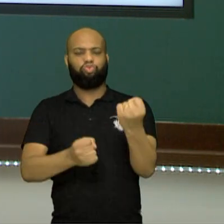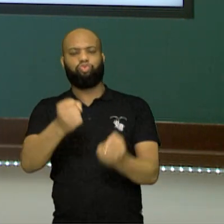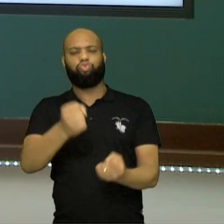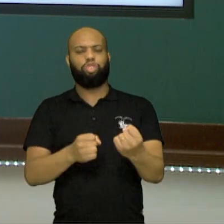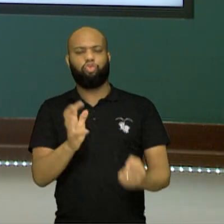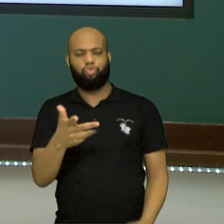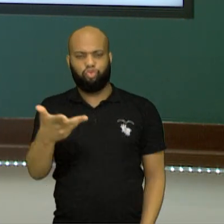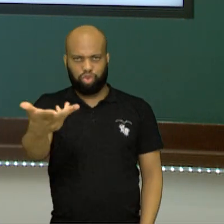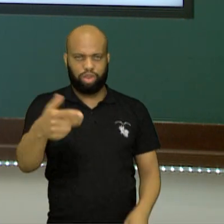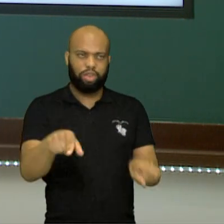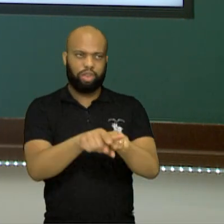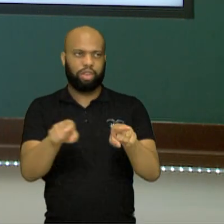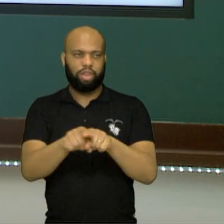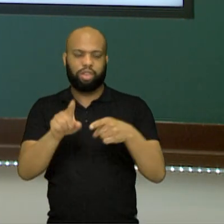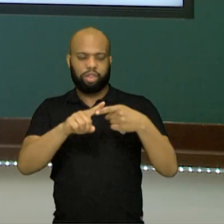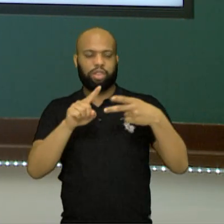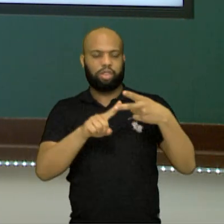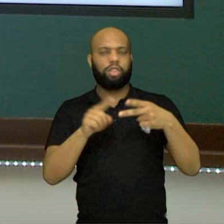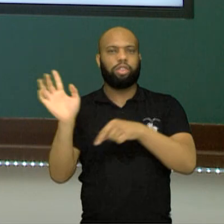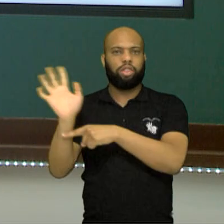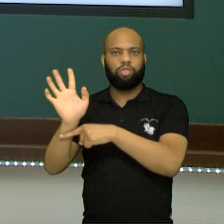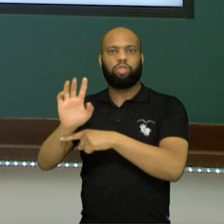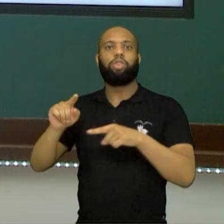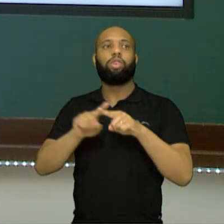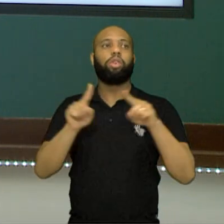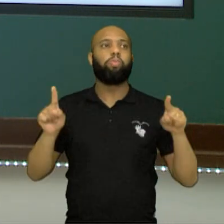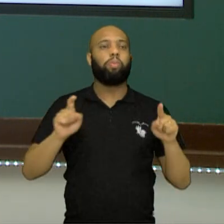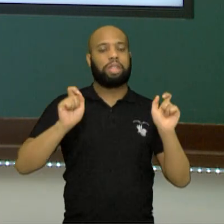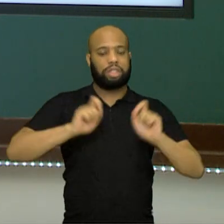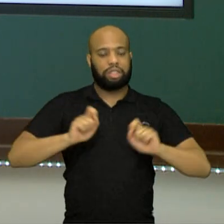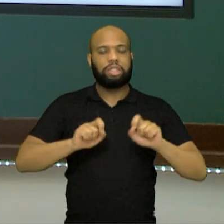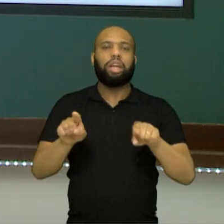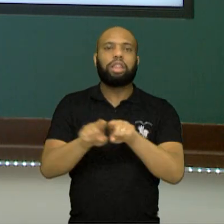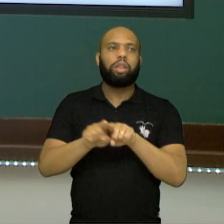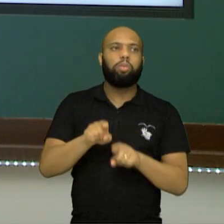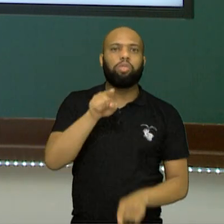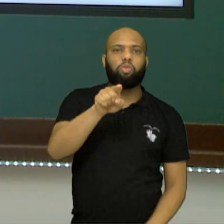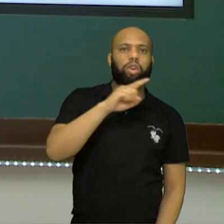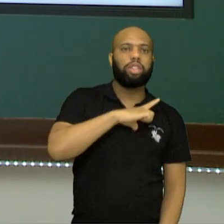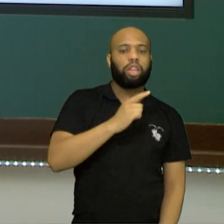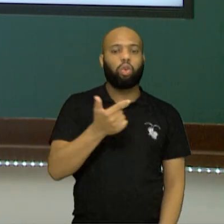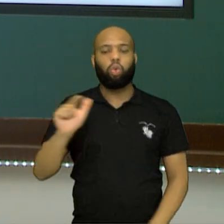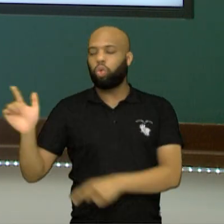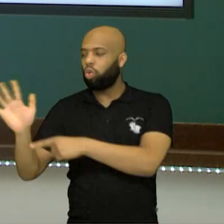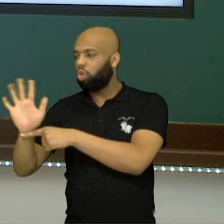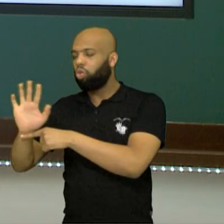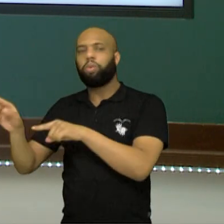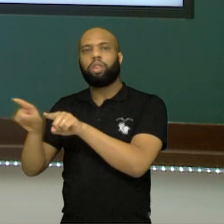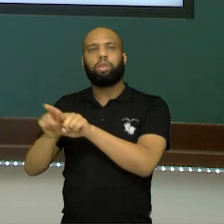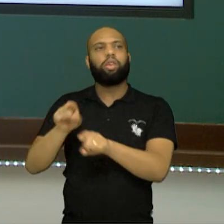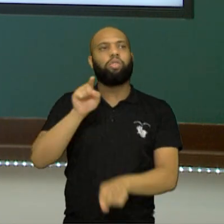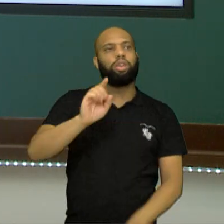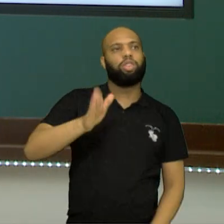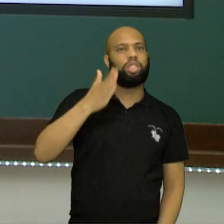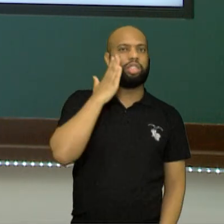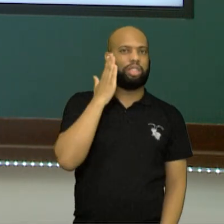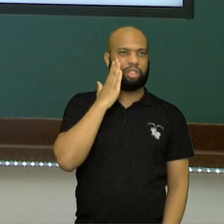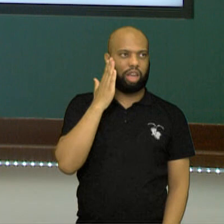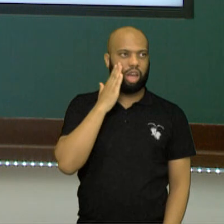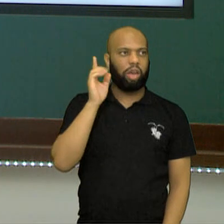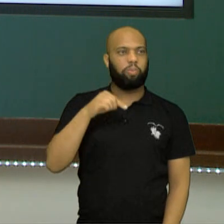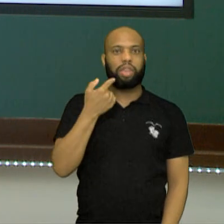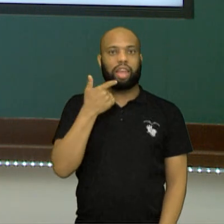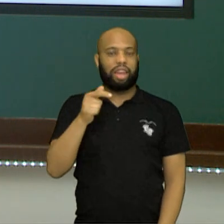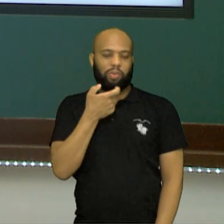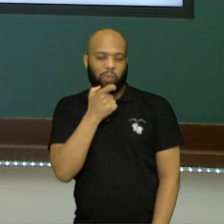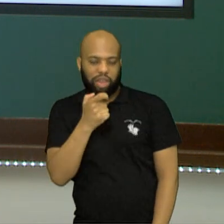Furious, Velozes e Furiosos, mas é possível que você tenha outros filmes que você sabe que são em língua